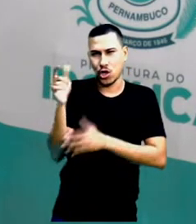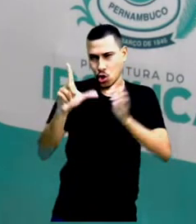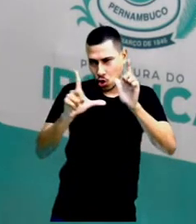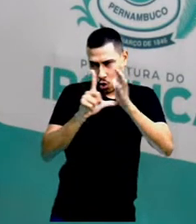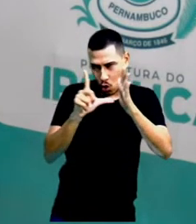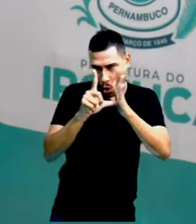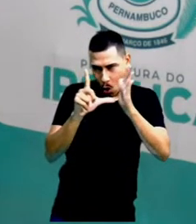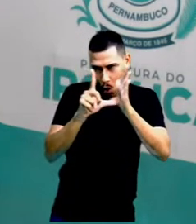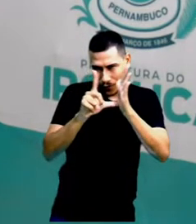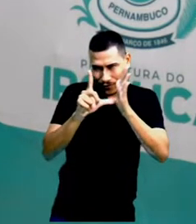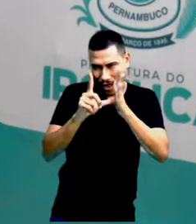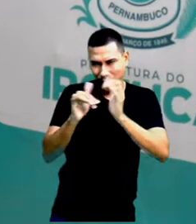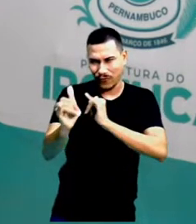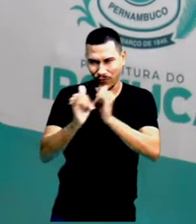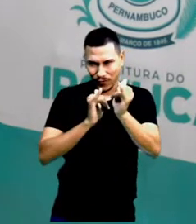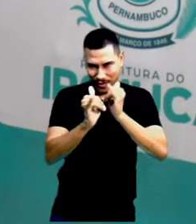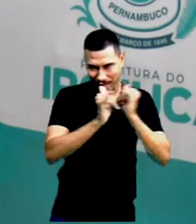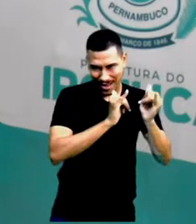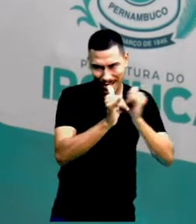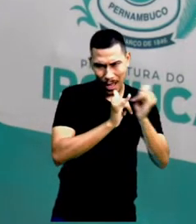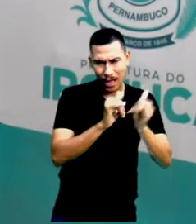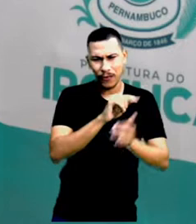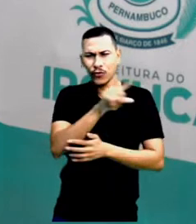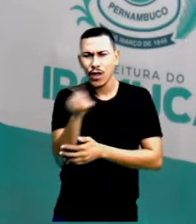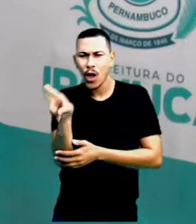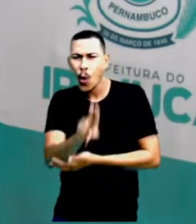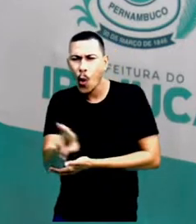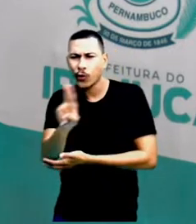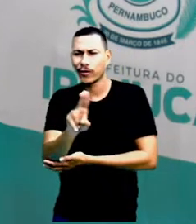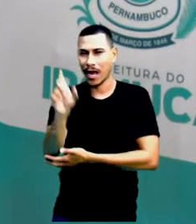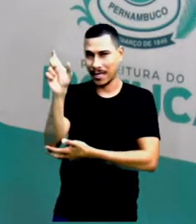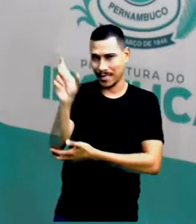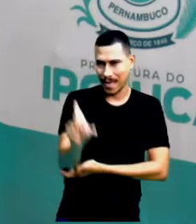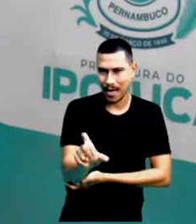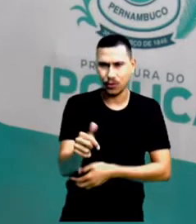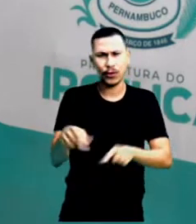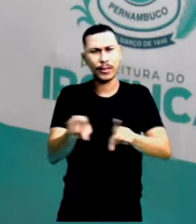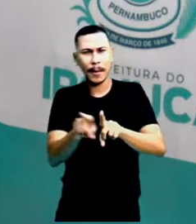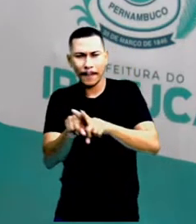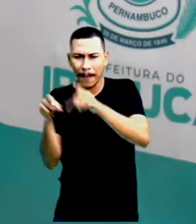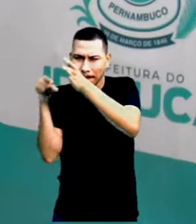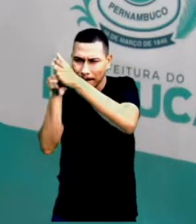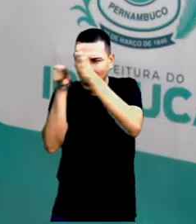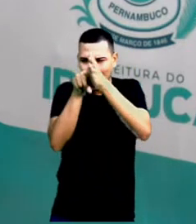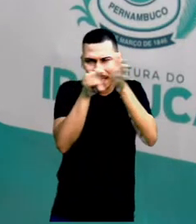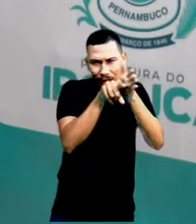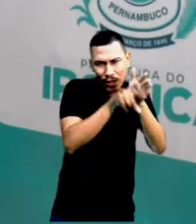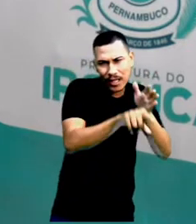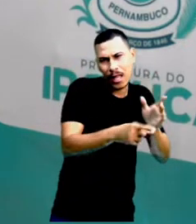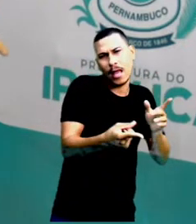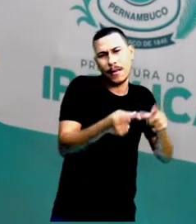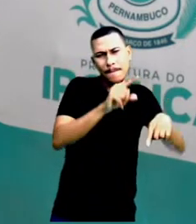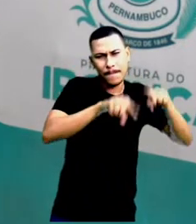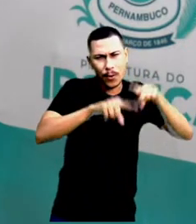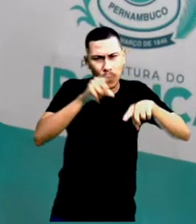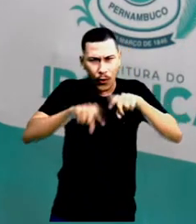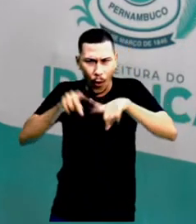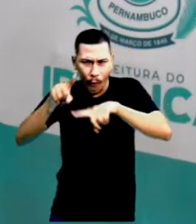virtuais qual você consegue passar cartão de crédito fazer pesquisa de itens